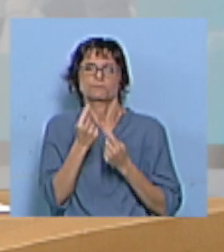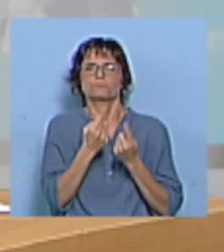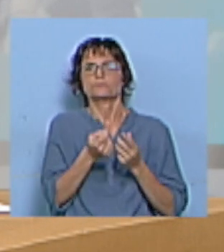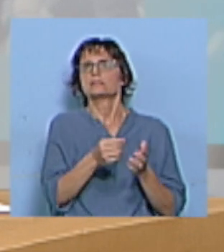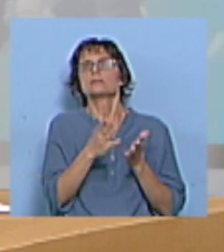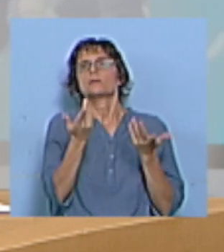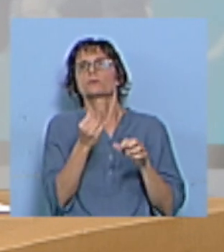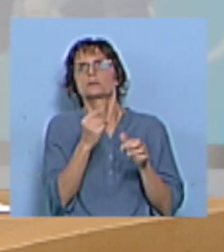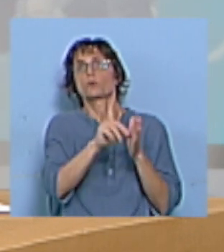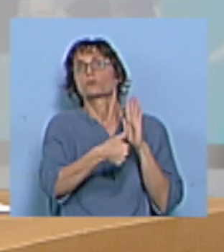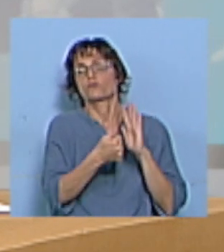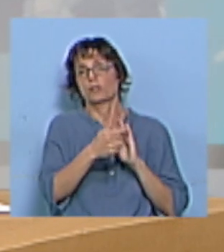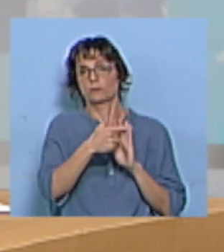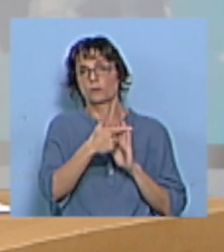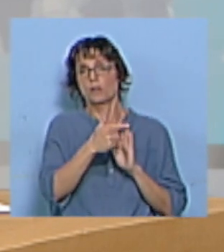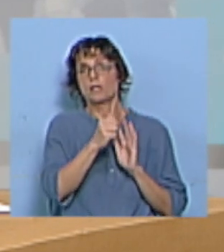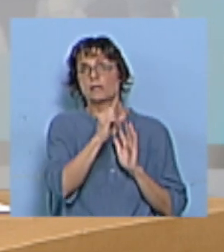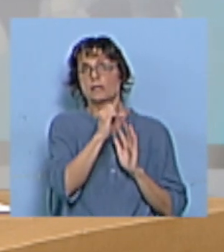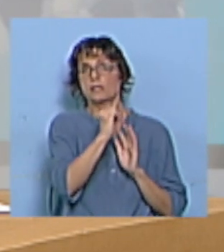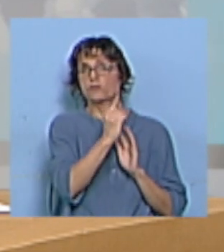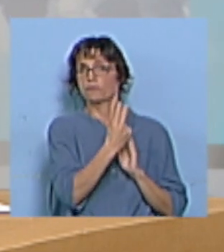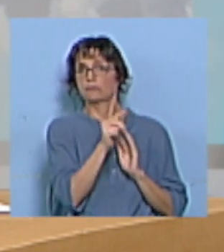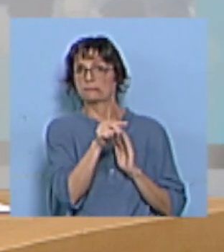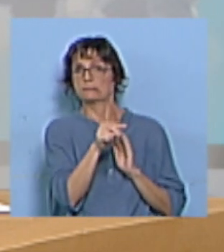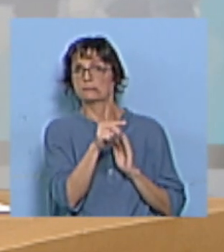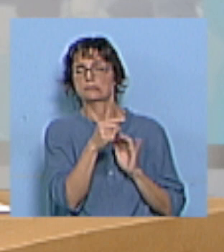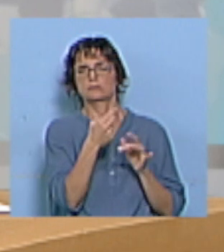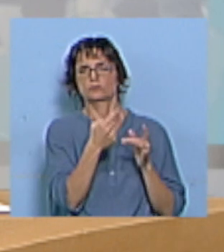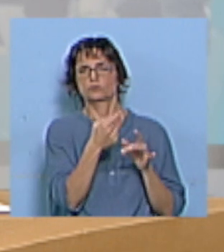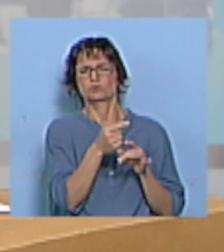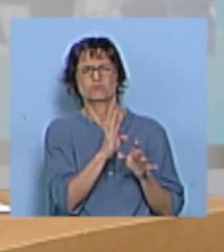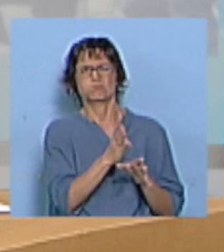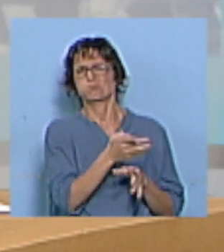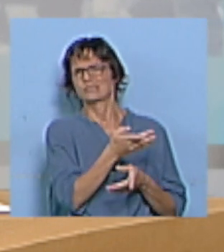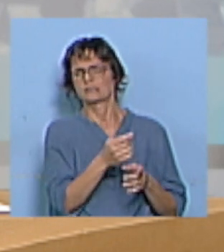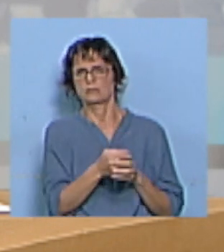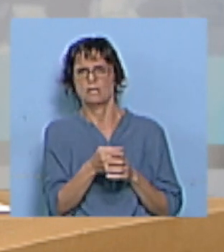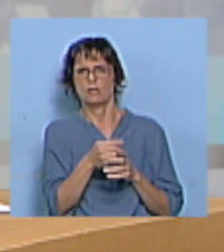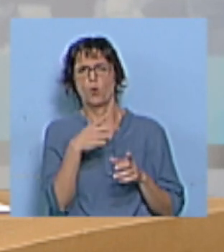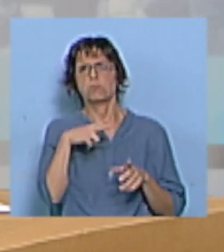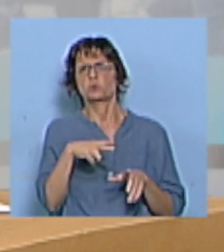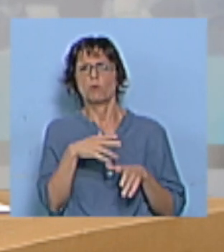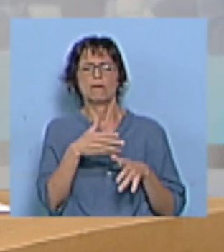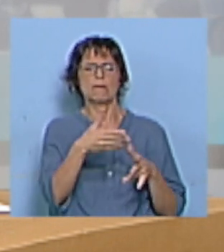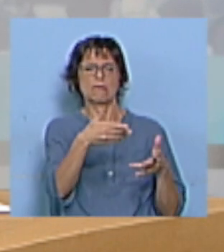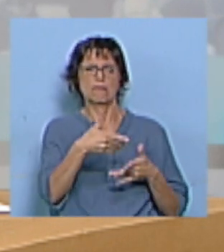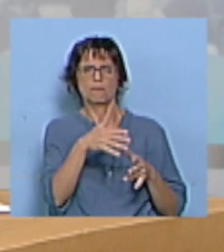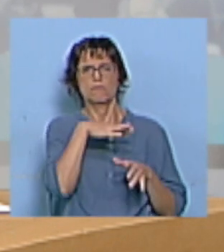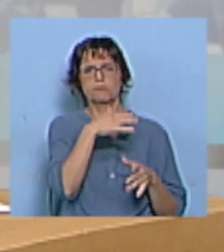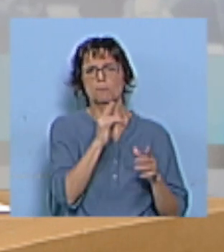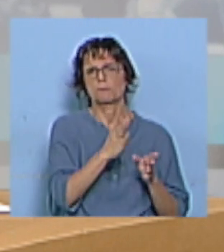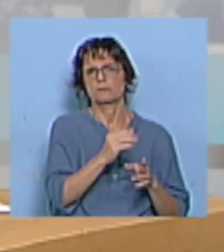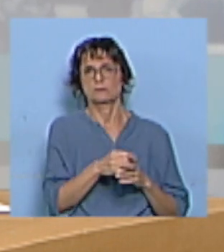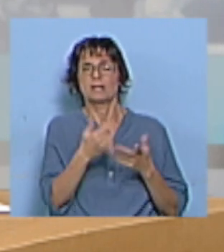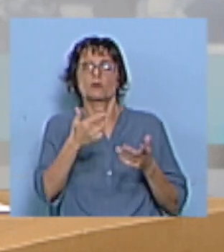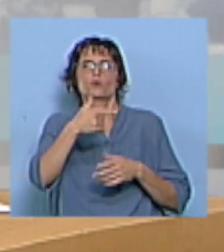obra inútil e os portugueses precisavam de ajudas para as famílias. Bom, o TGV é uma obra que